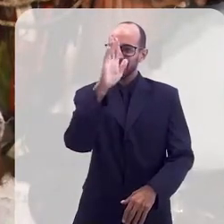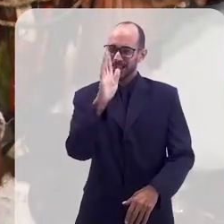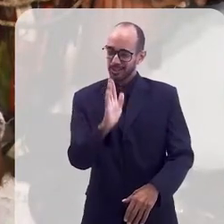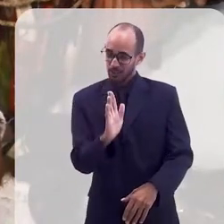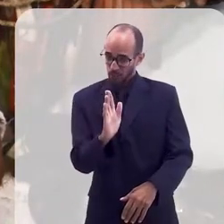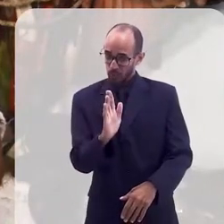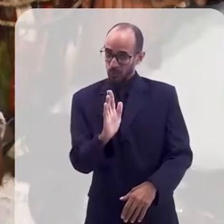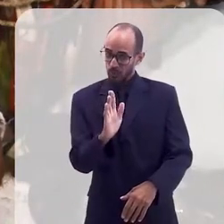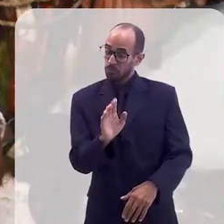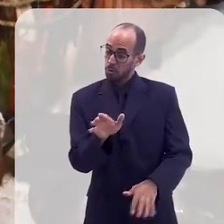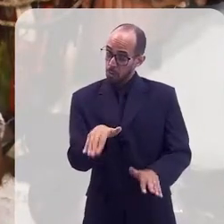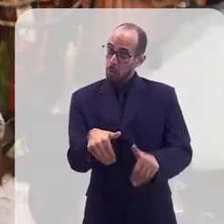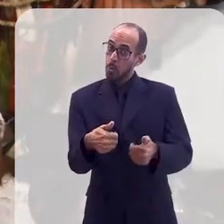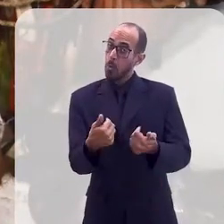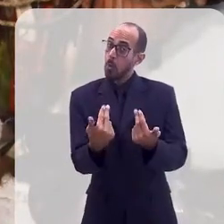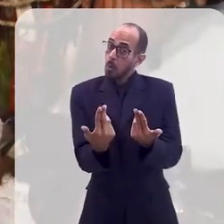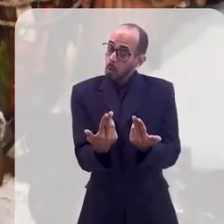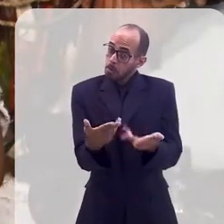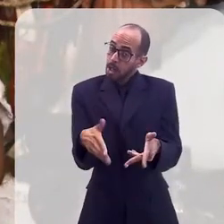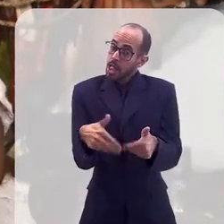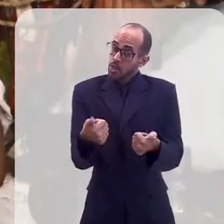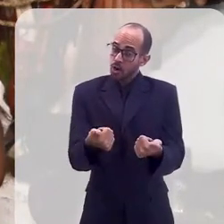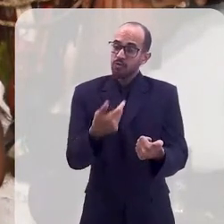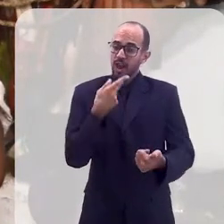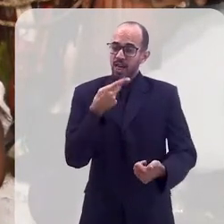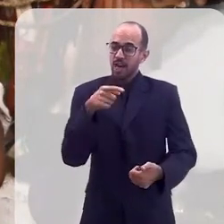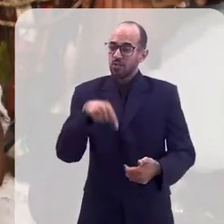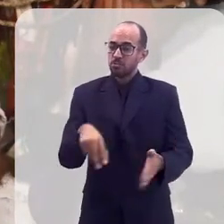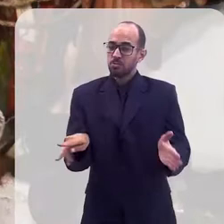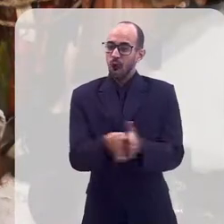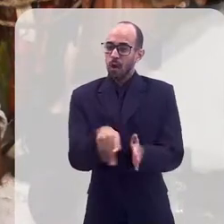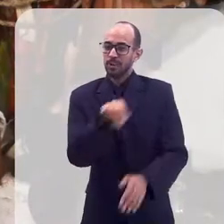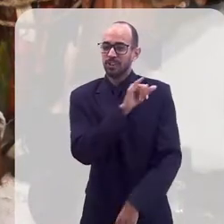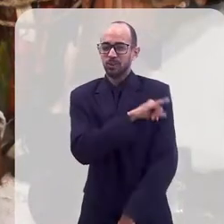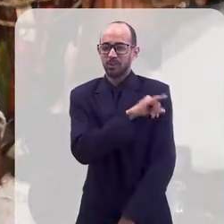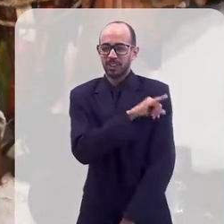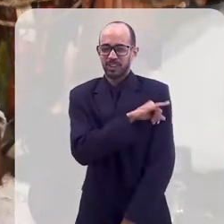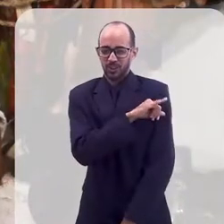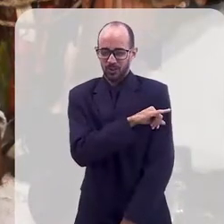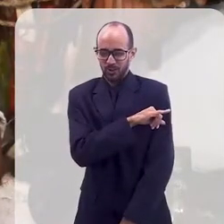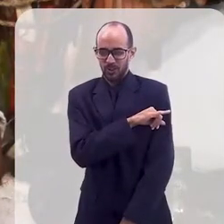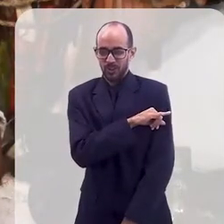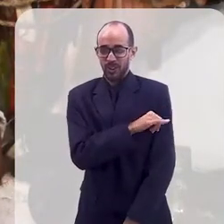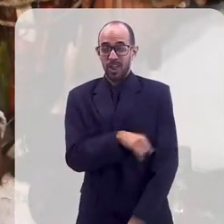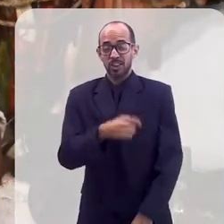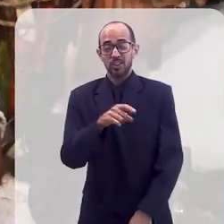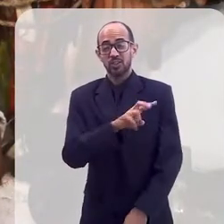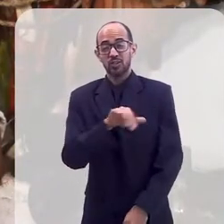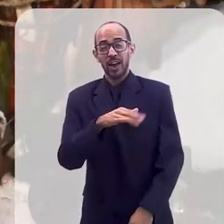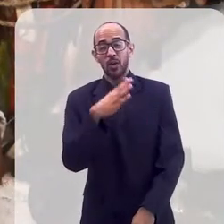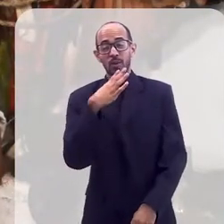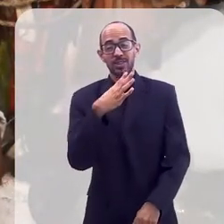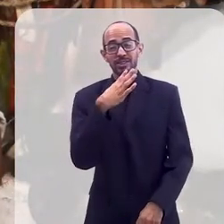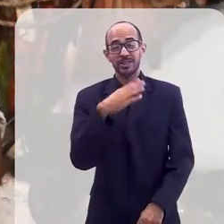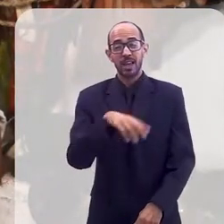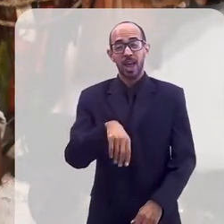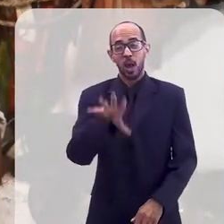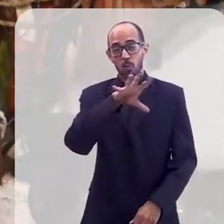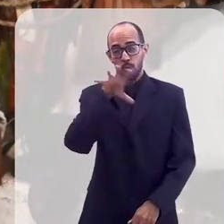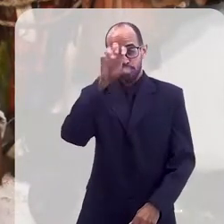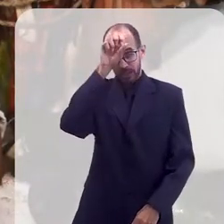brasileira, ou melhor ainda, bem carioca. Nós vamos conhecer a